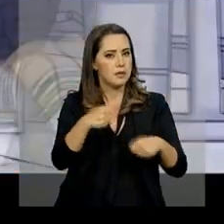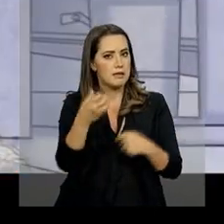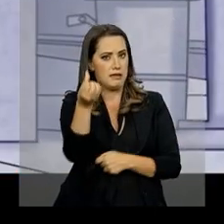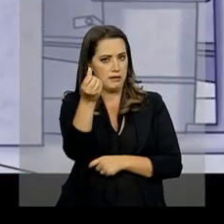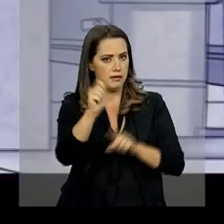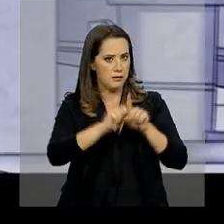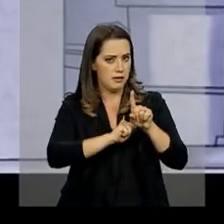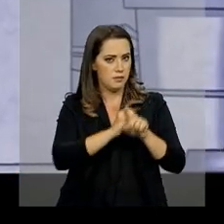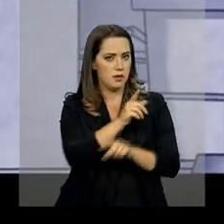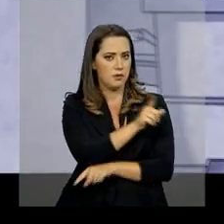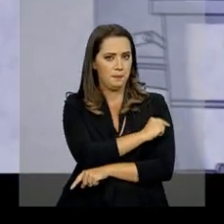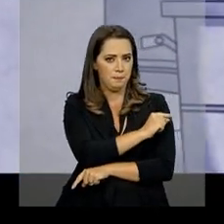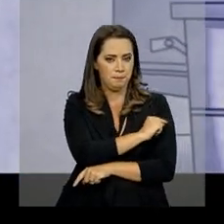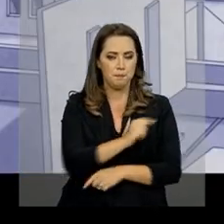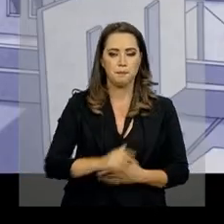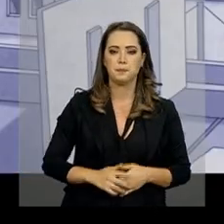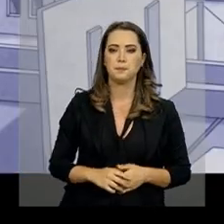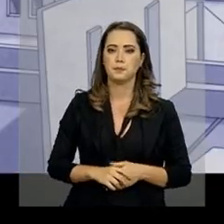depois